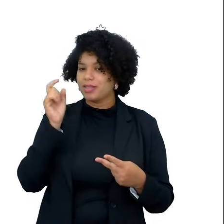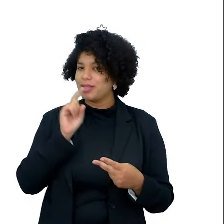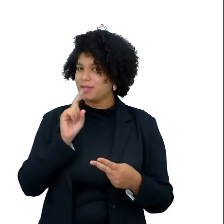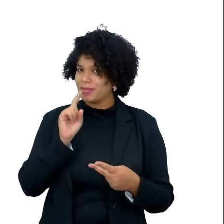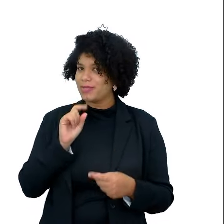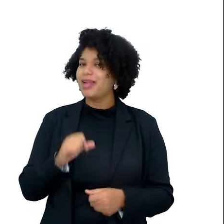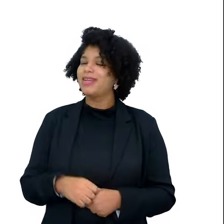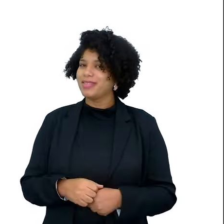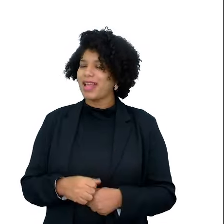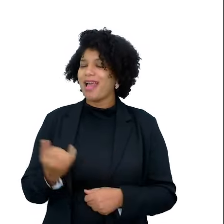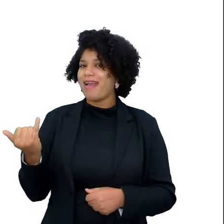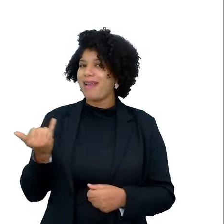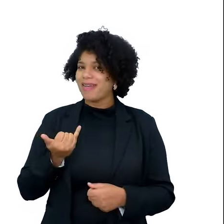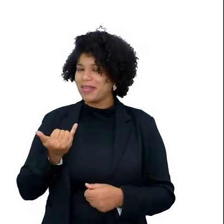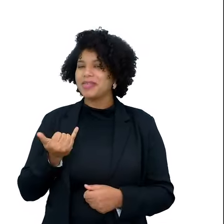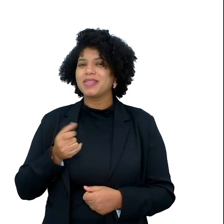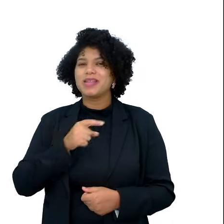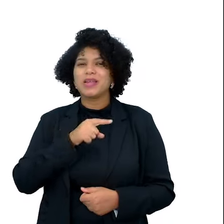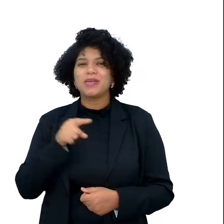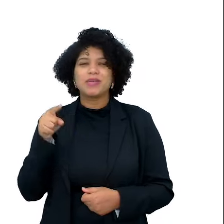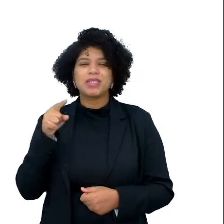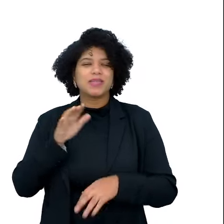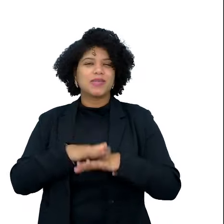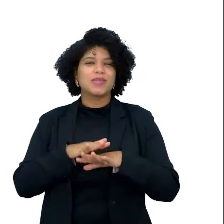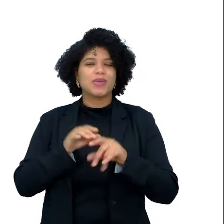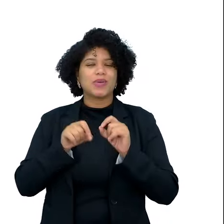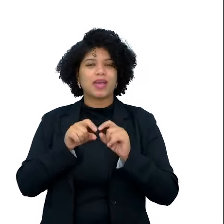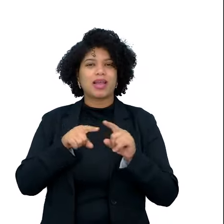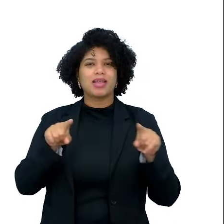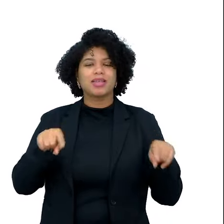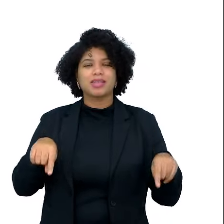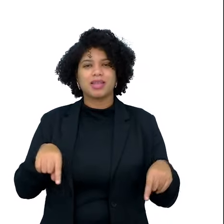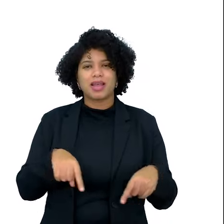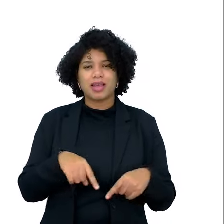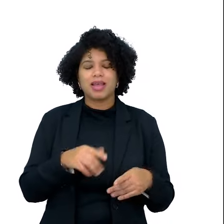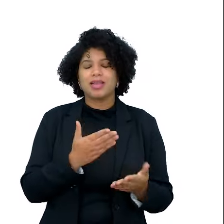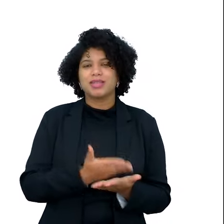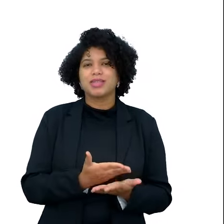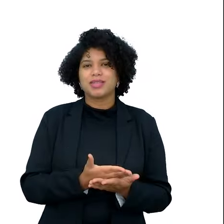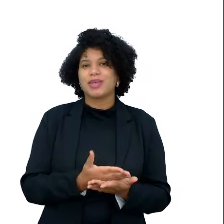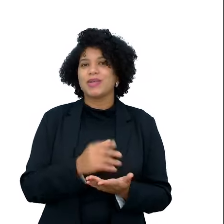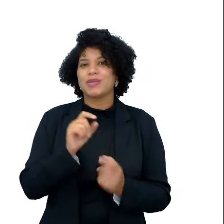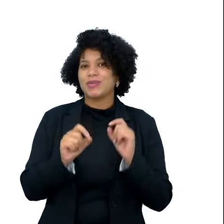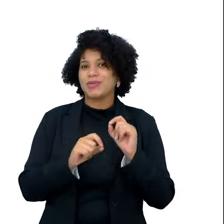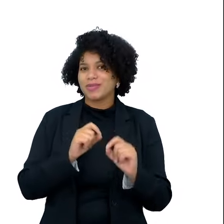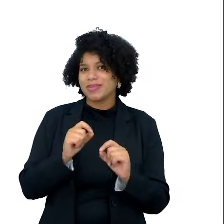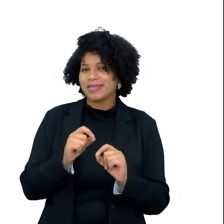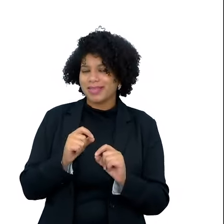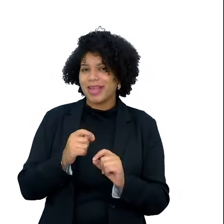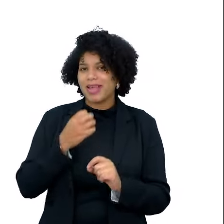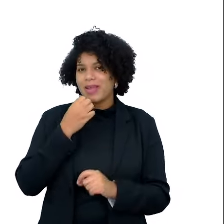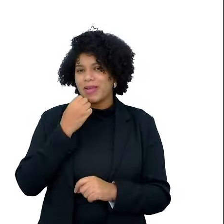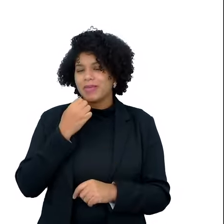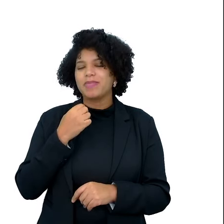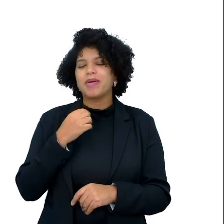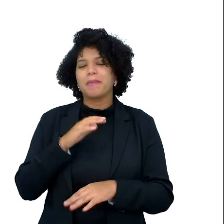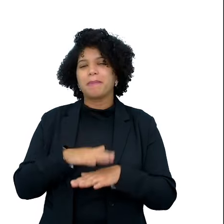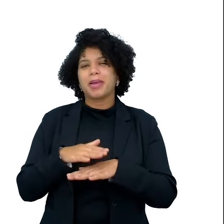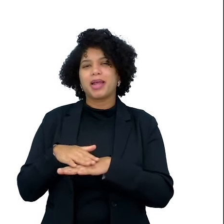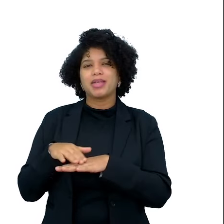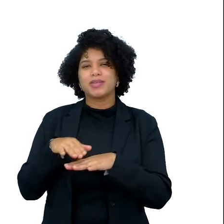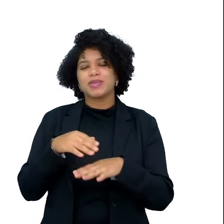contar para a gente o que tem acontecido nas escolas. Explorar essas boas práticas de